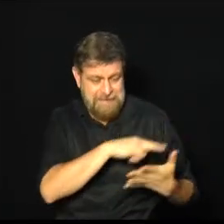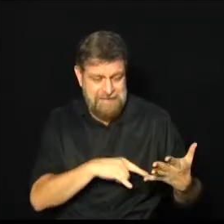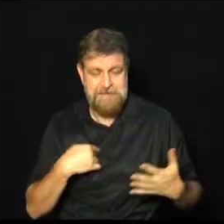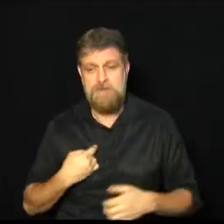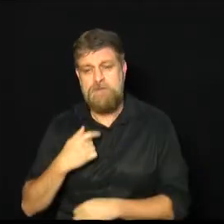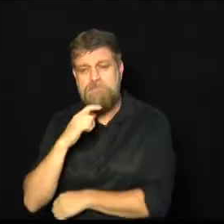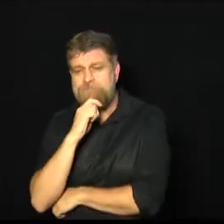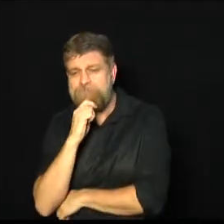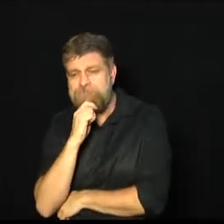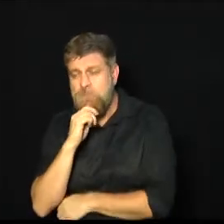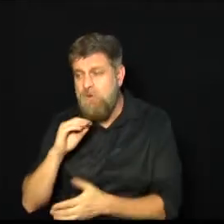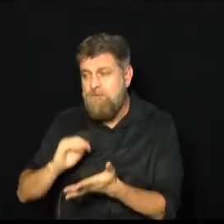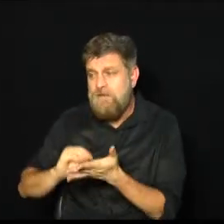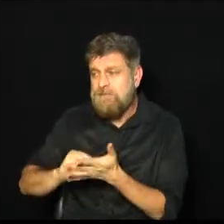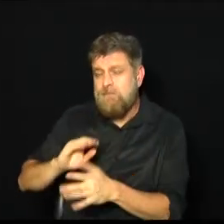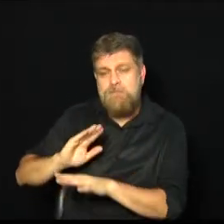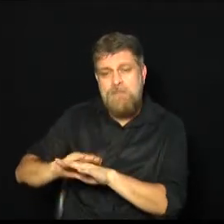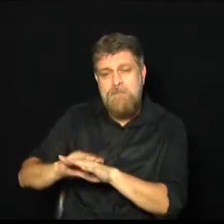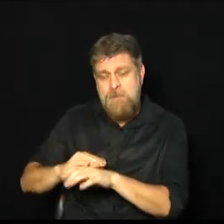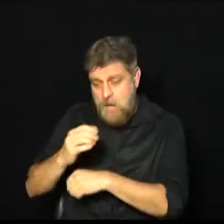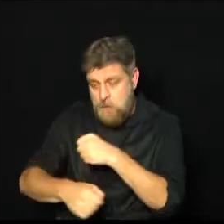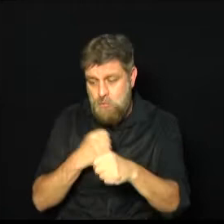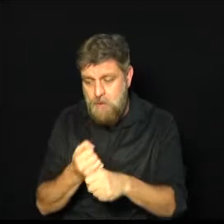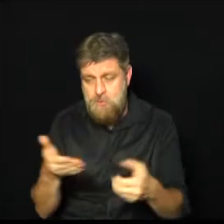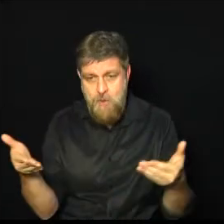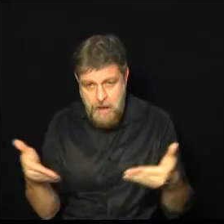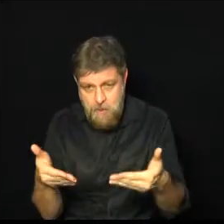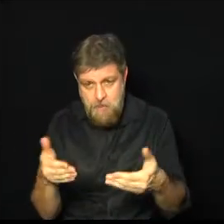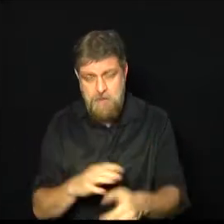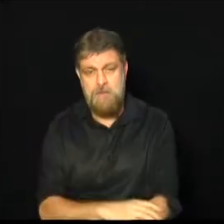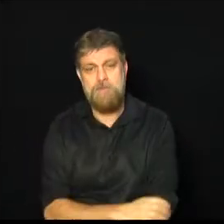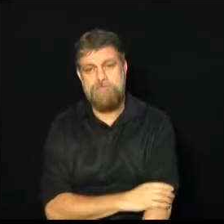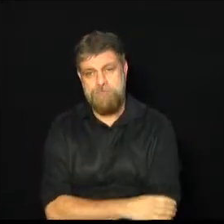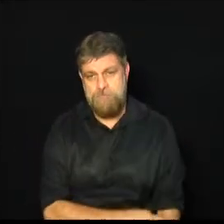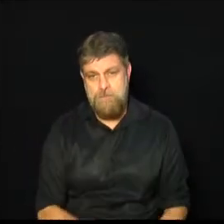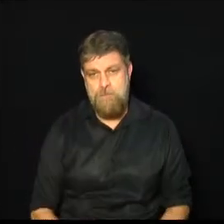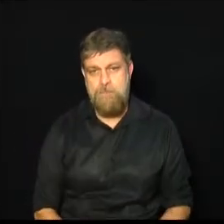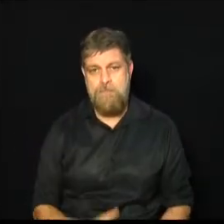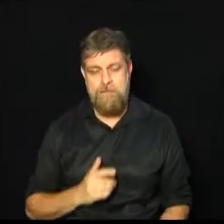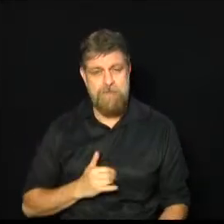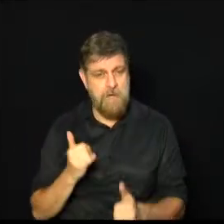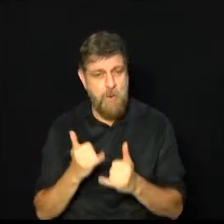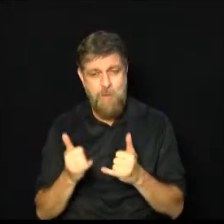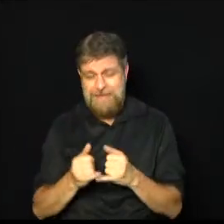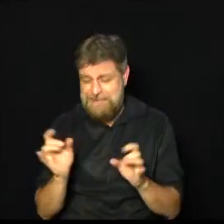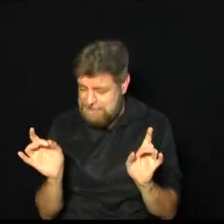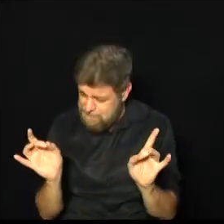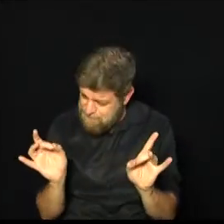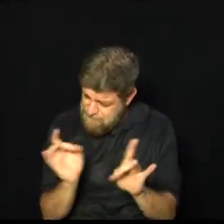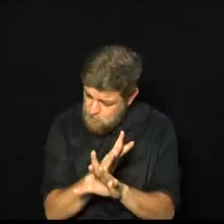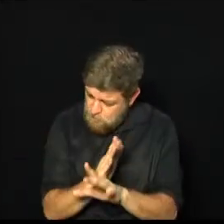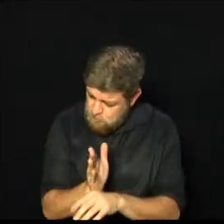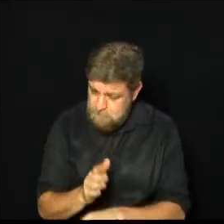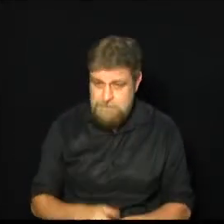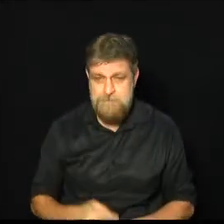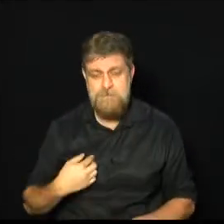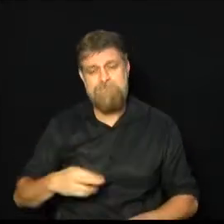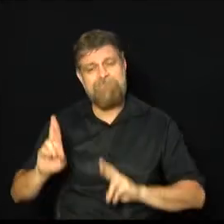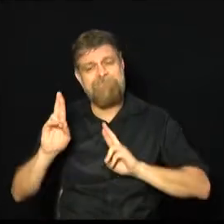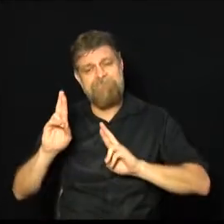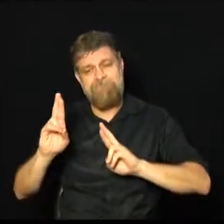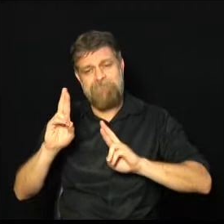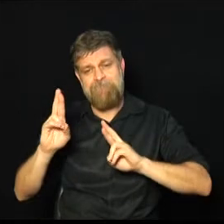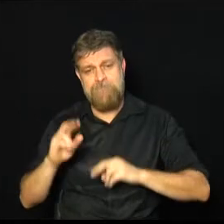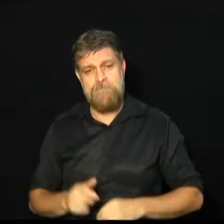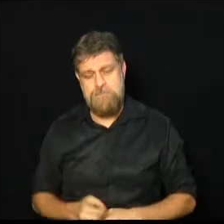por fazê-lo nesse ano. Esse processo está praticamente pronto e nós esperamos ainda